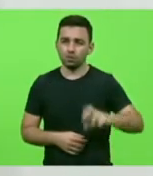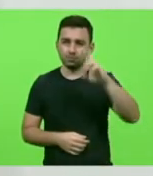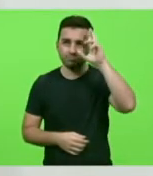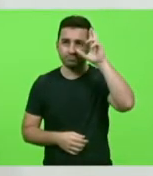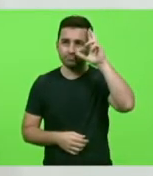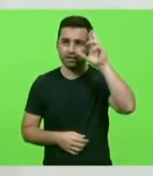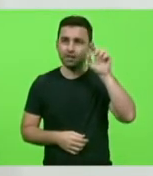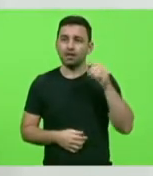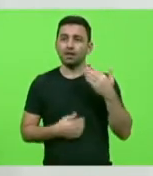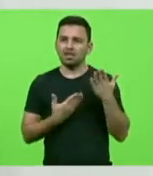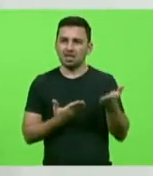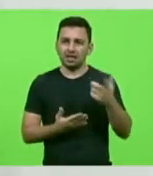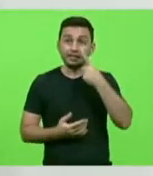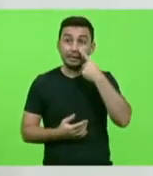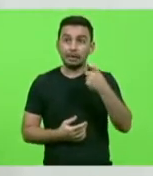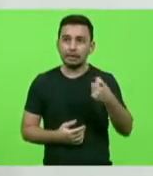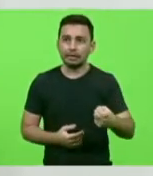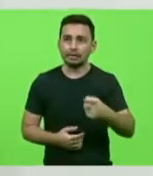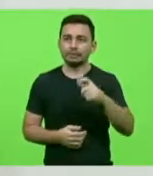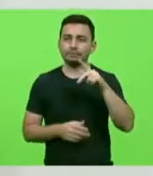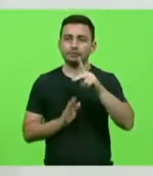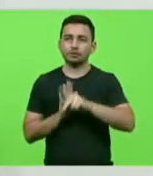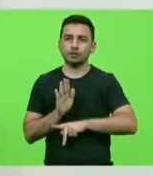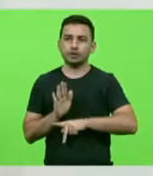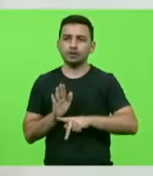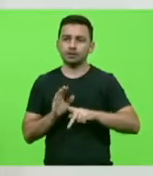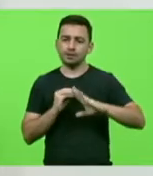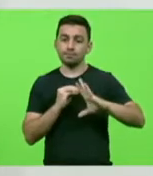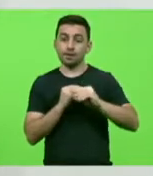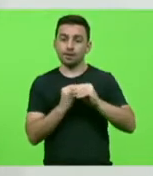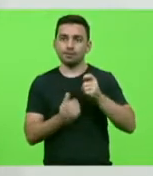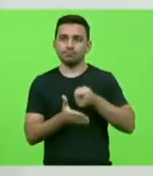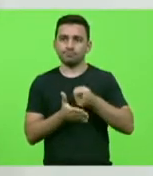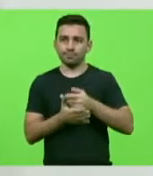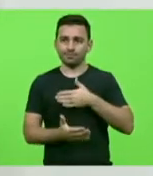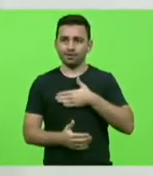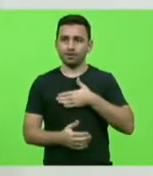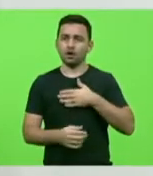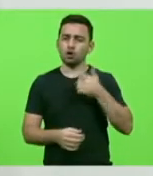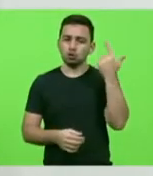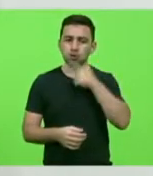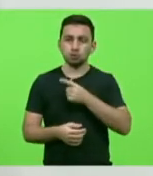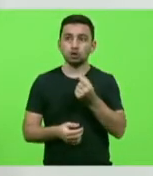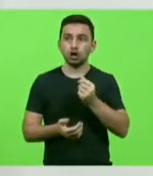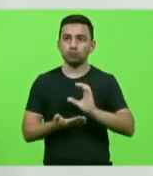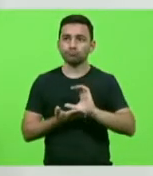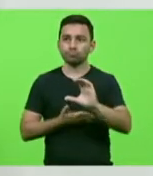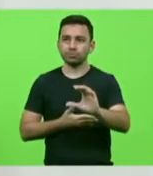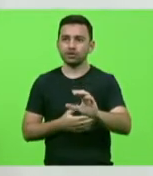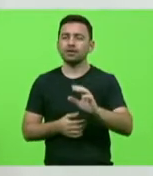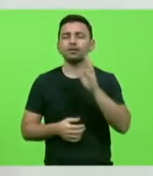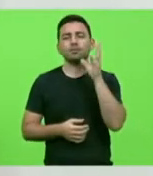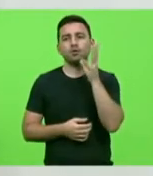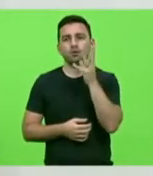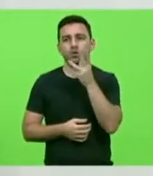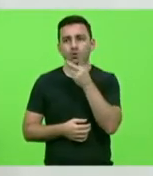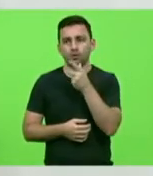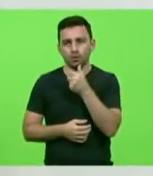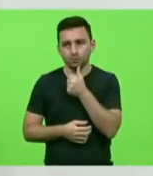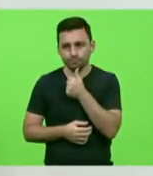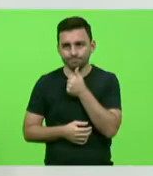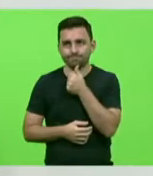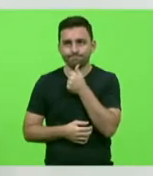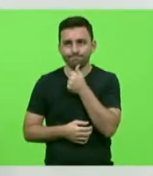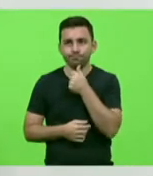se interessou pelo projeto e, através de uma emenda impositiva de nossa autoria, liberou esses recursos. Demorou tempo,